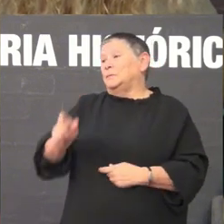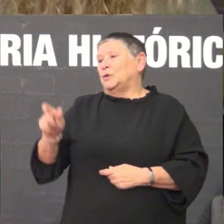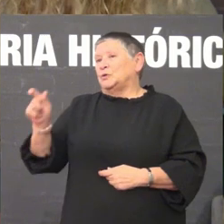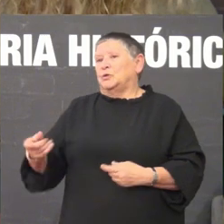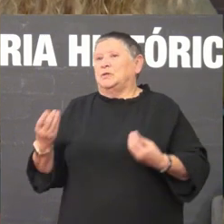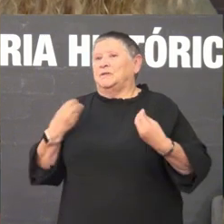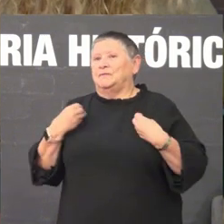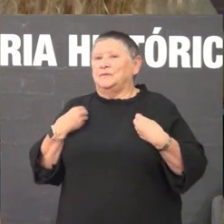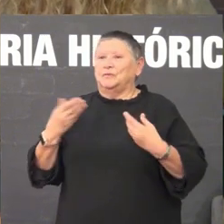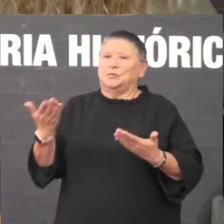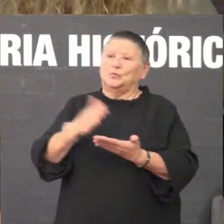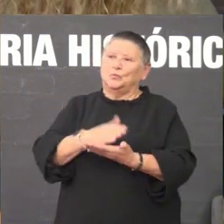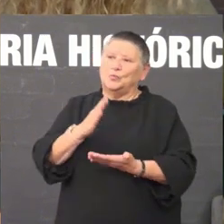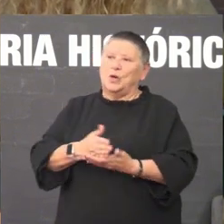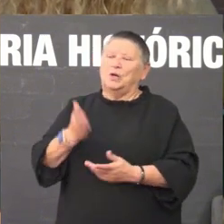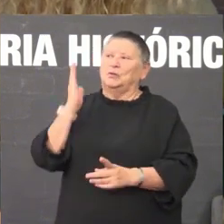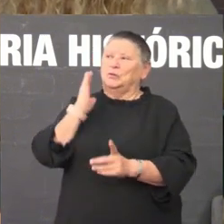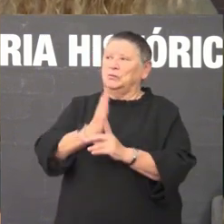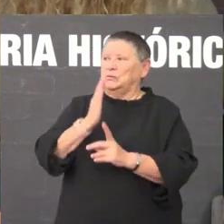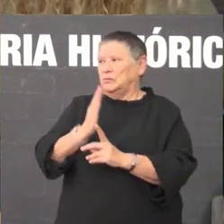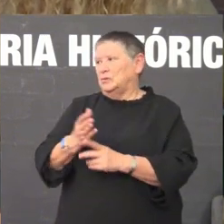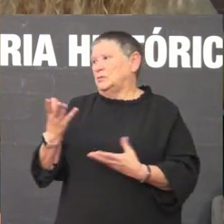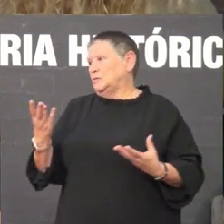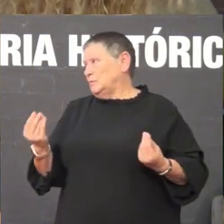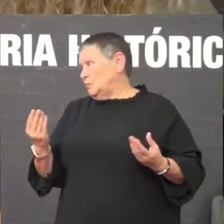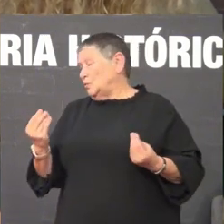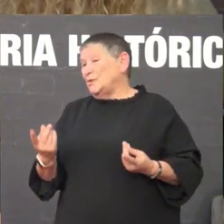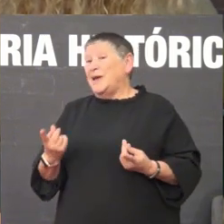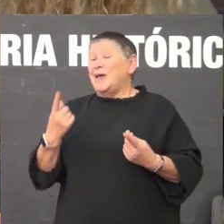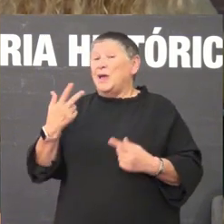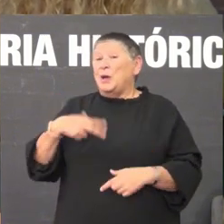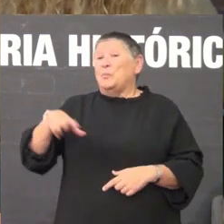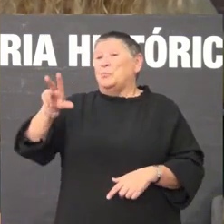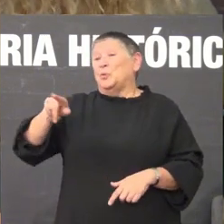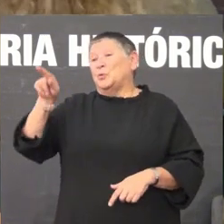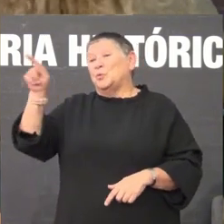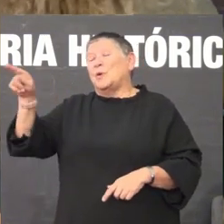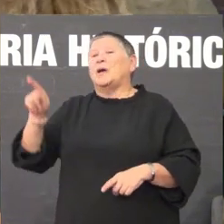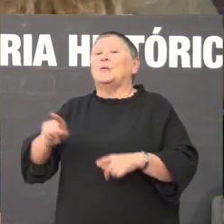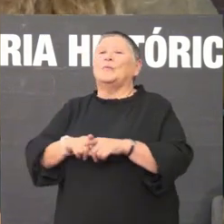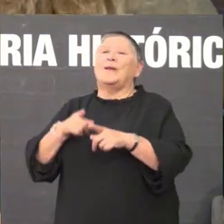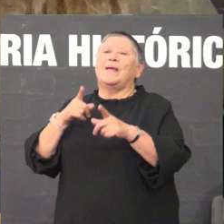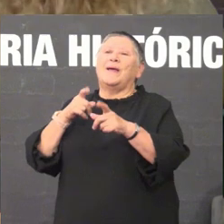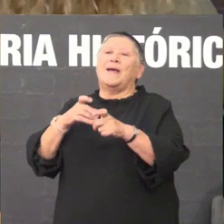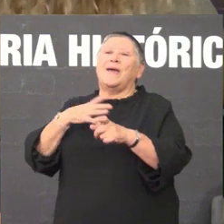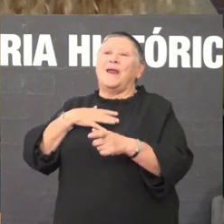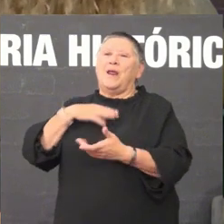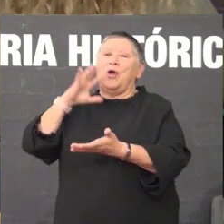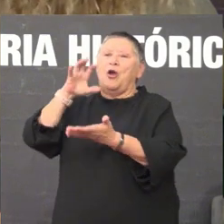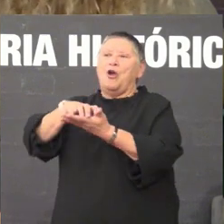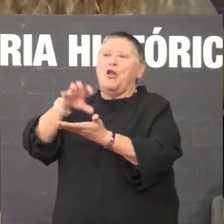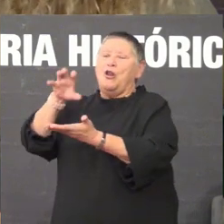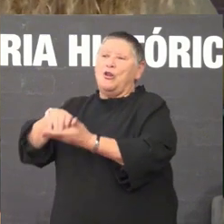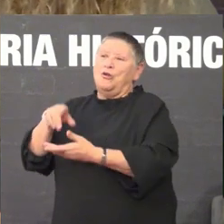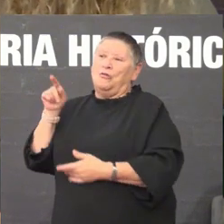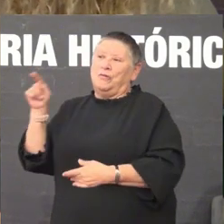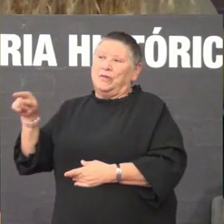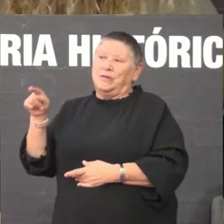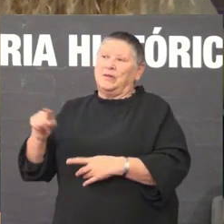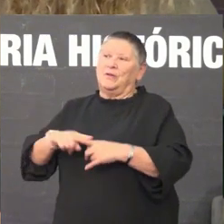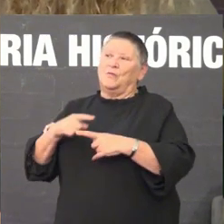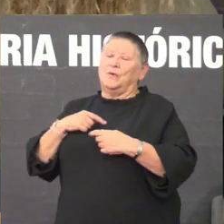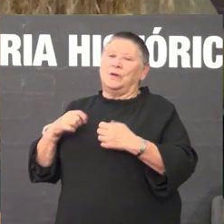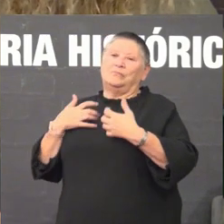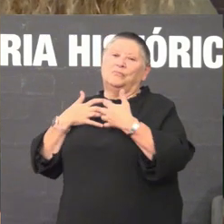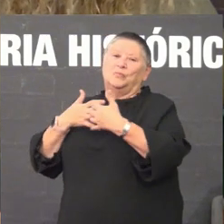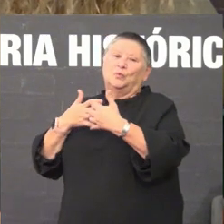de estudar cada vez mais a Guerra Civil. Em Portugal, a questão da guerra colonial ainda é uma questão que